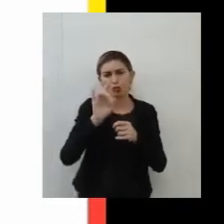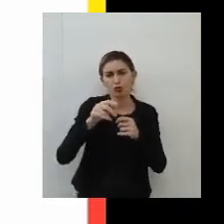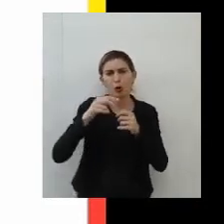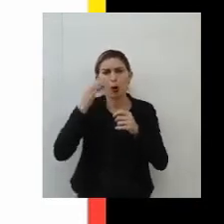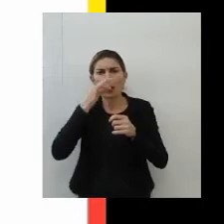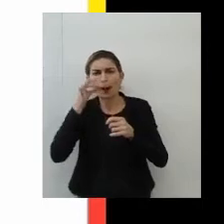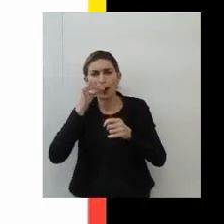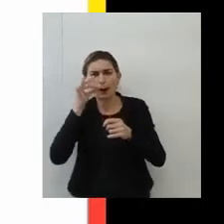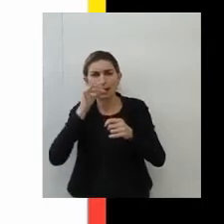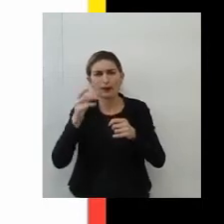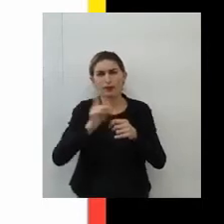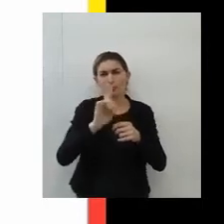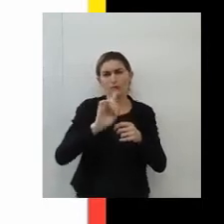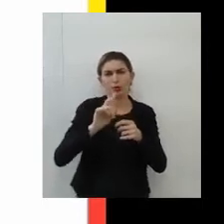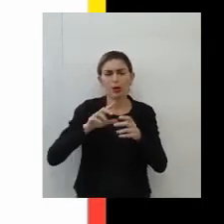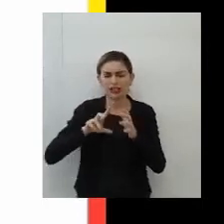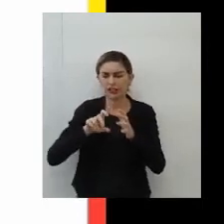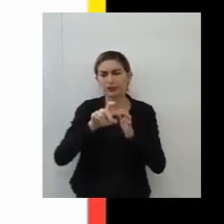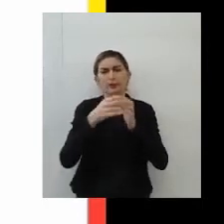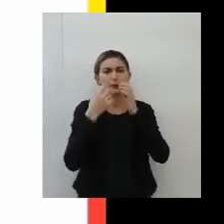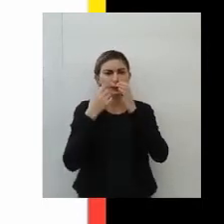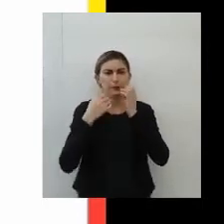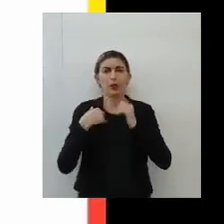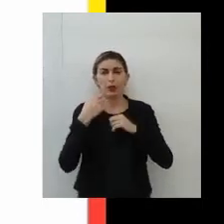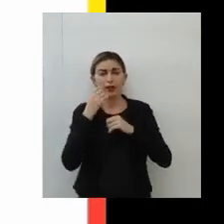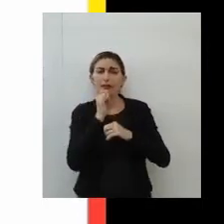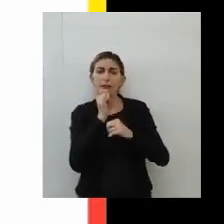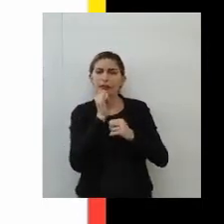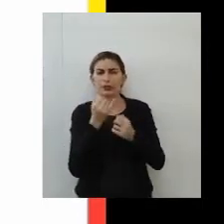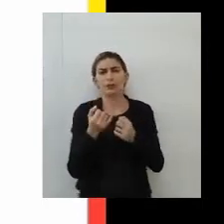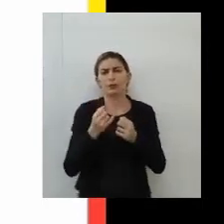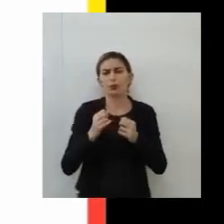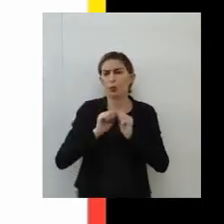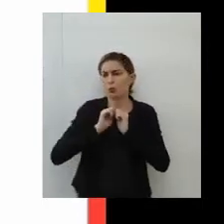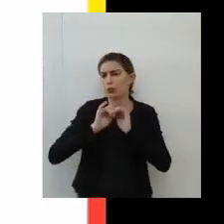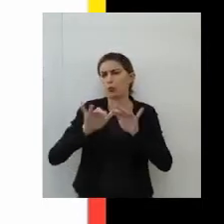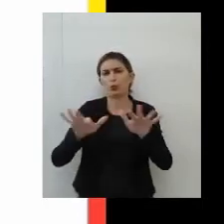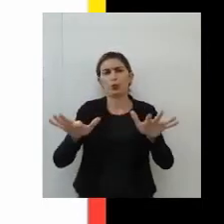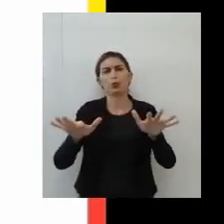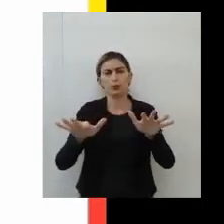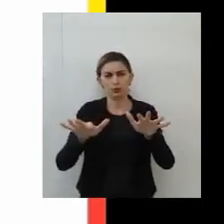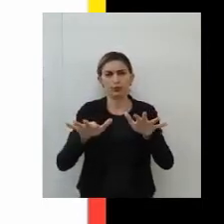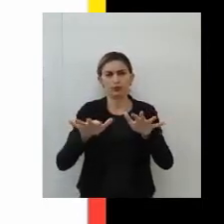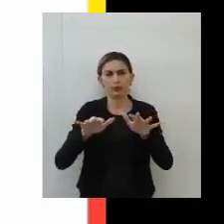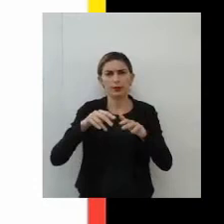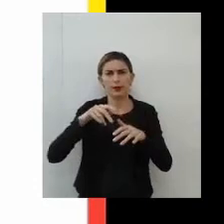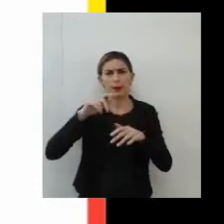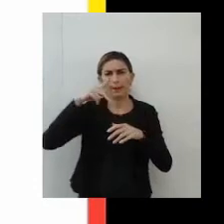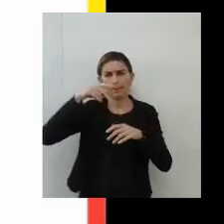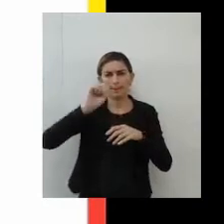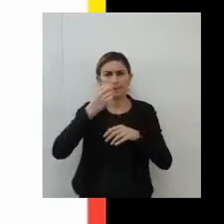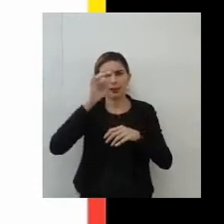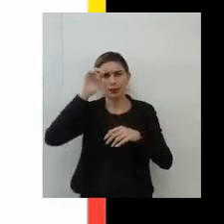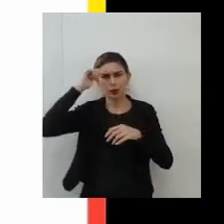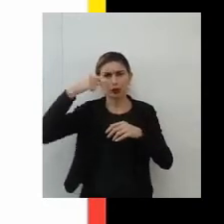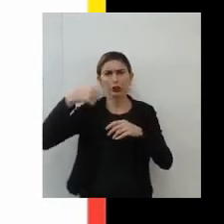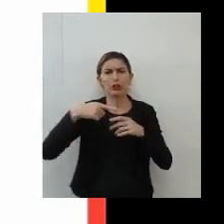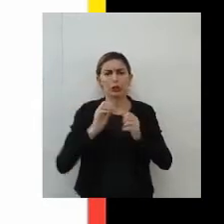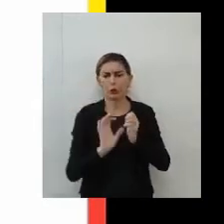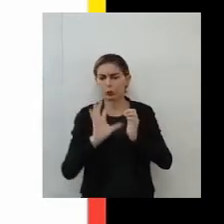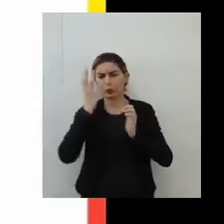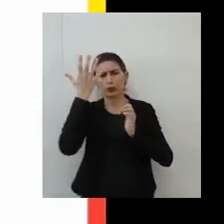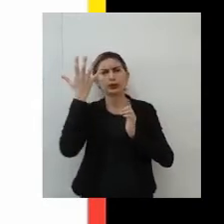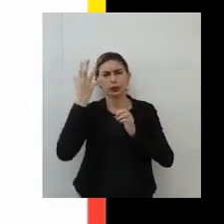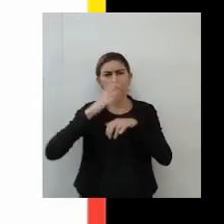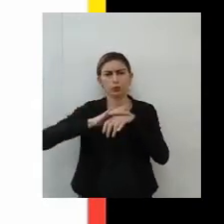tá, gente? Em roedores. Por exemplo, o surto de peste negra, de peste bubônica, que